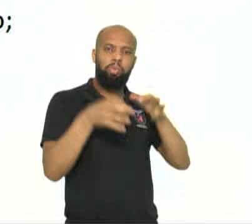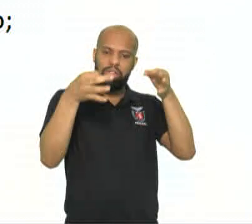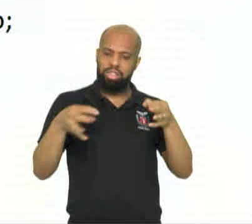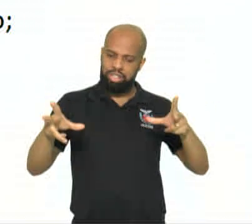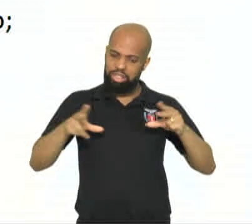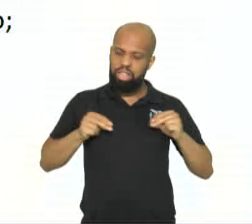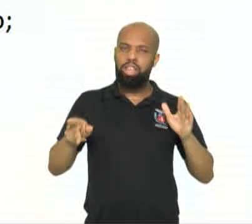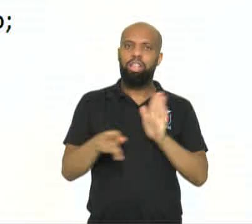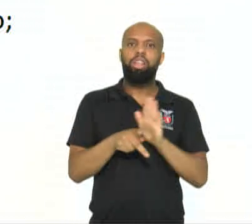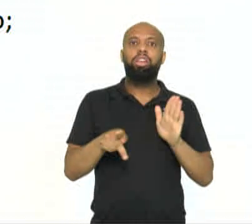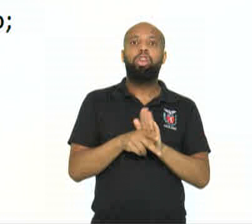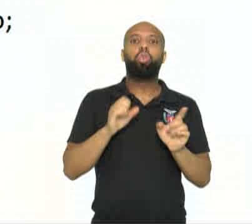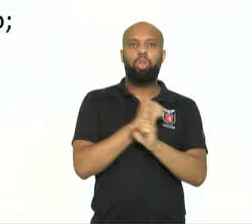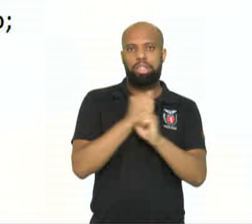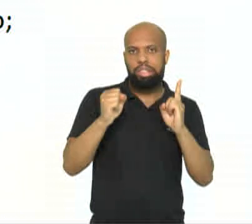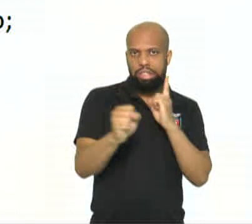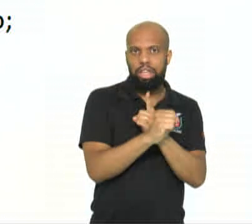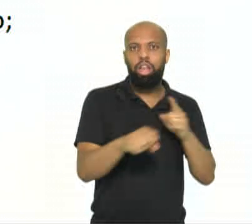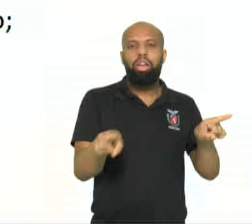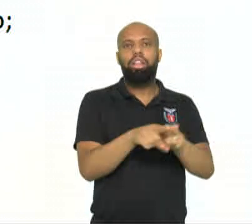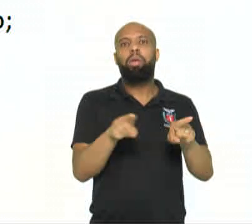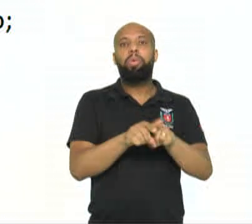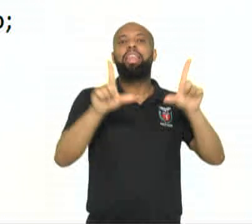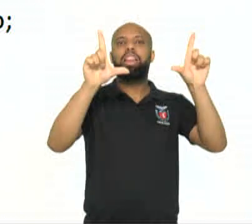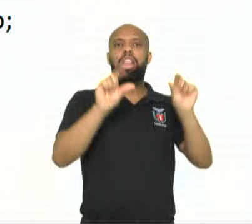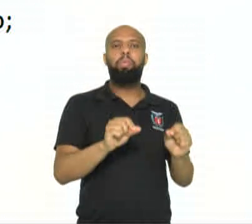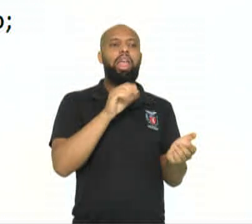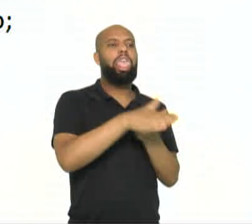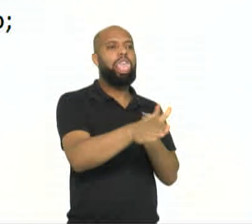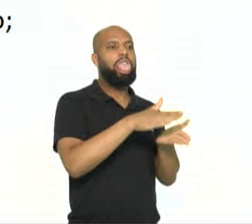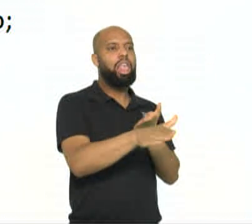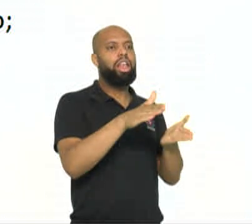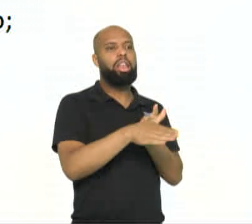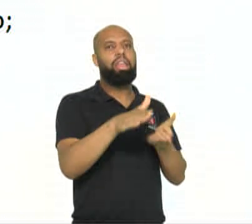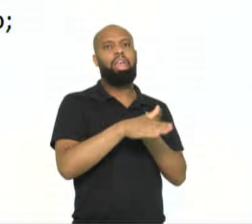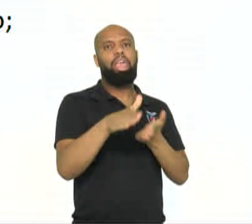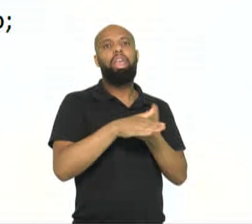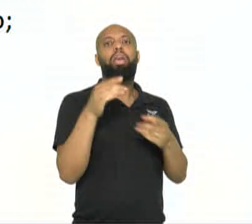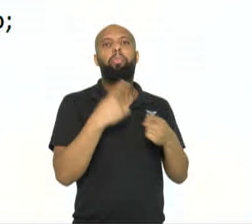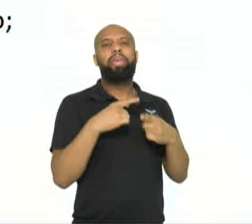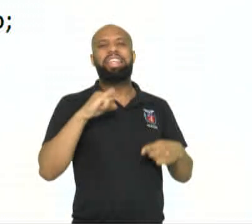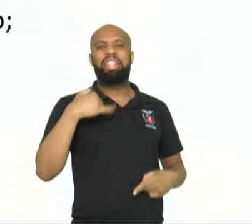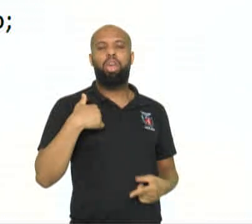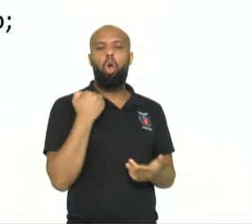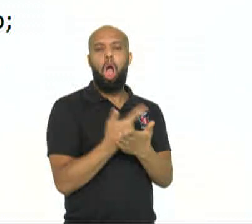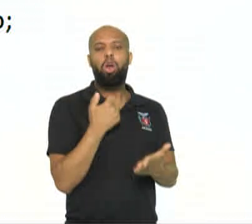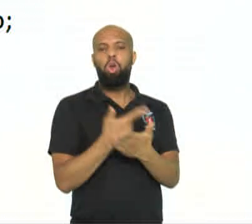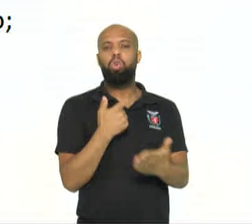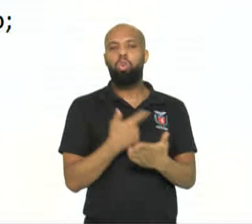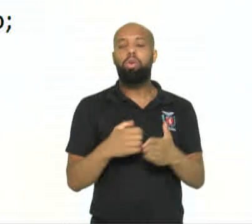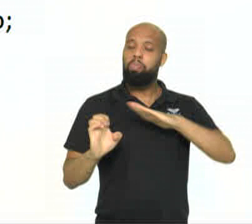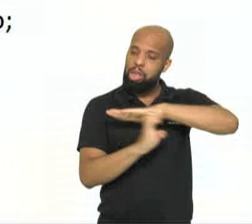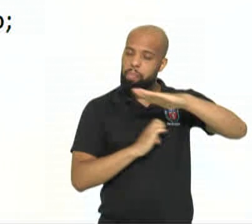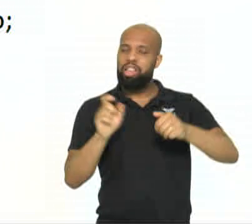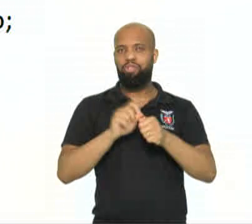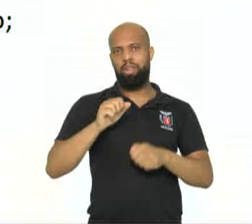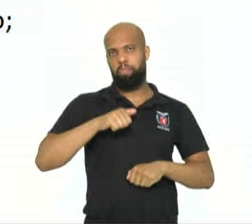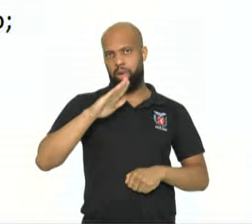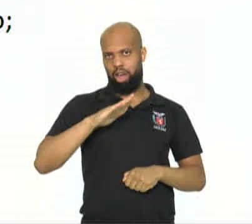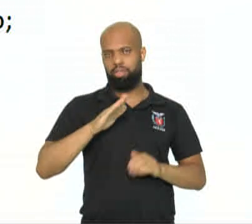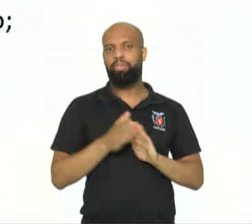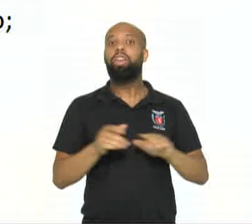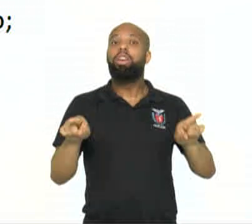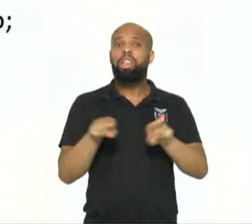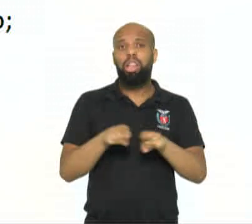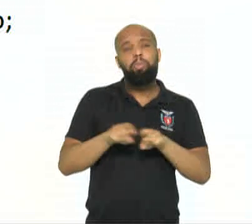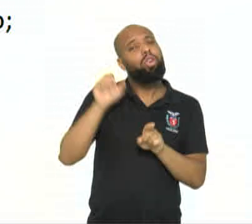ritmo de consumo. Quanto mais a gente consome, mais as empresas precisam produzir, né? Mais poluição gera. Programas socioambientais de conscientização